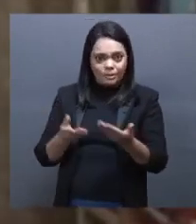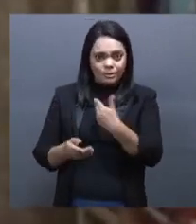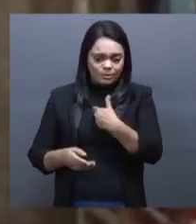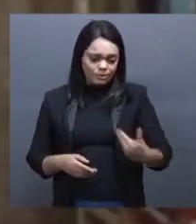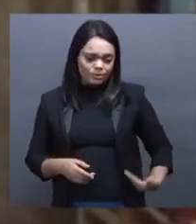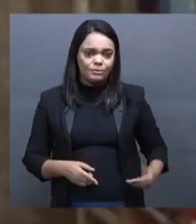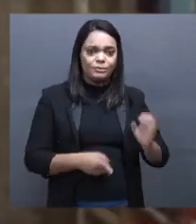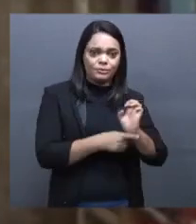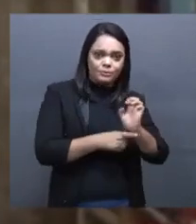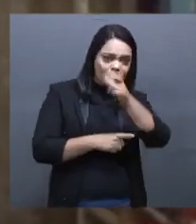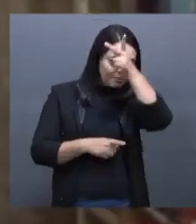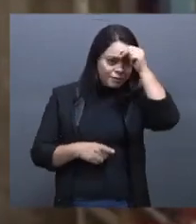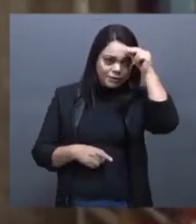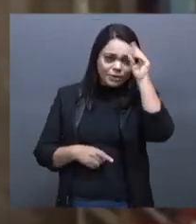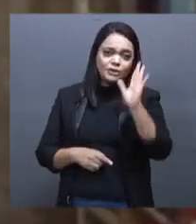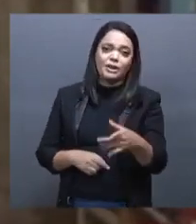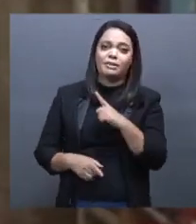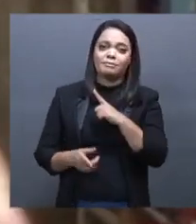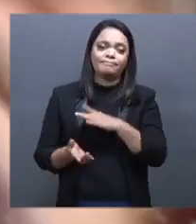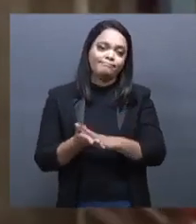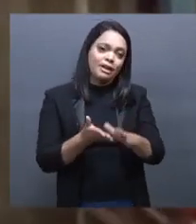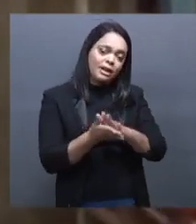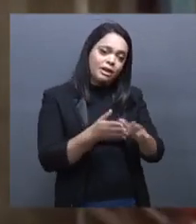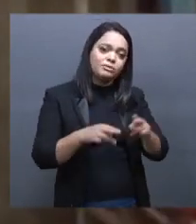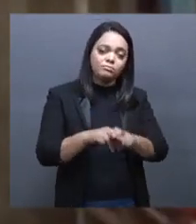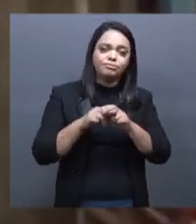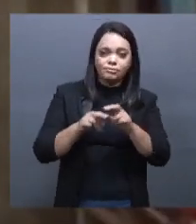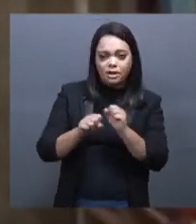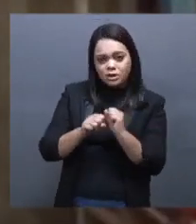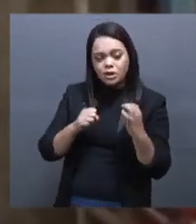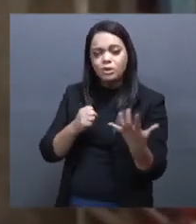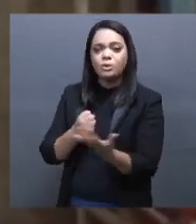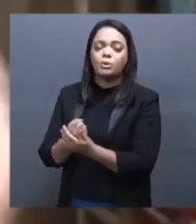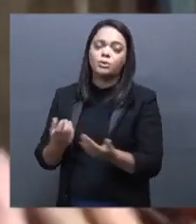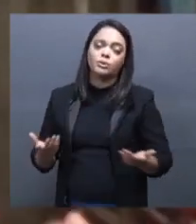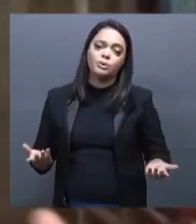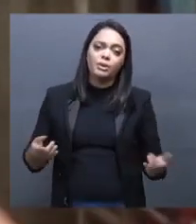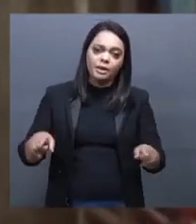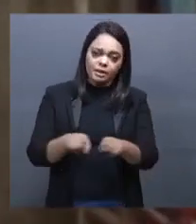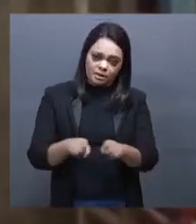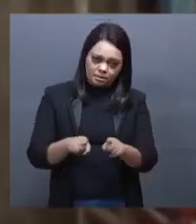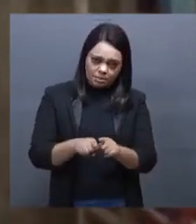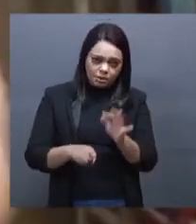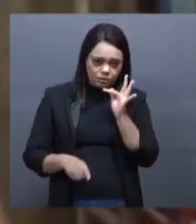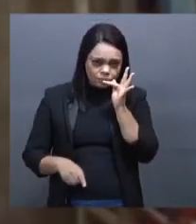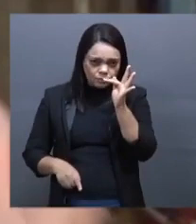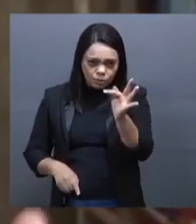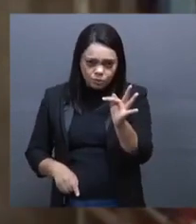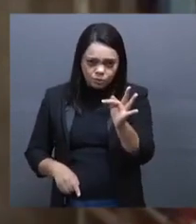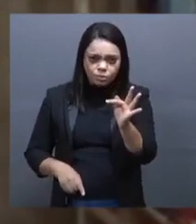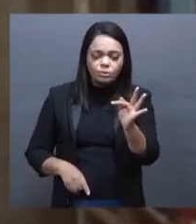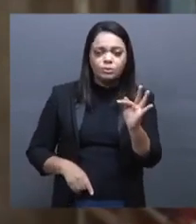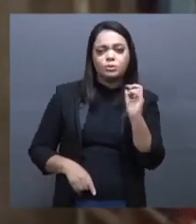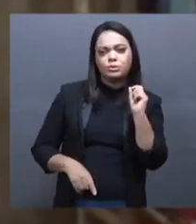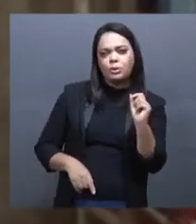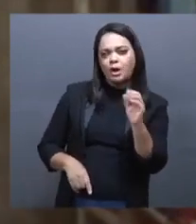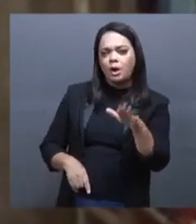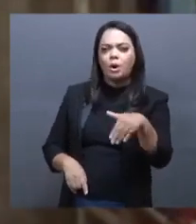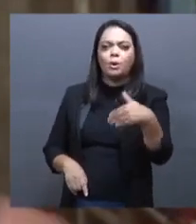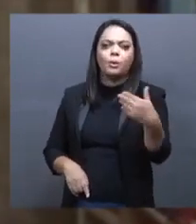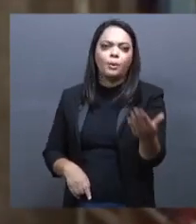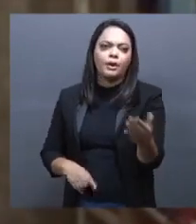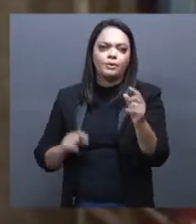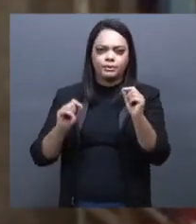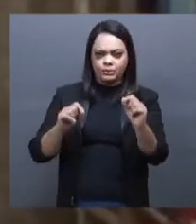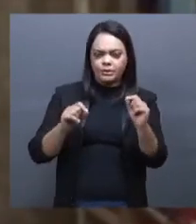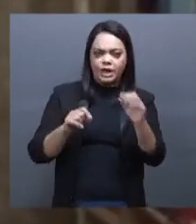relacionados à pandemia. E mais adiante, né, numa expectativa, num cenário de necessidade